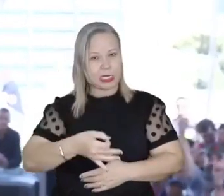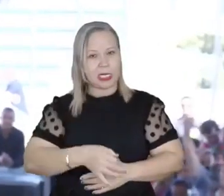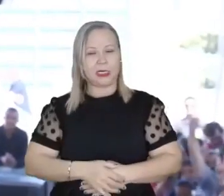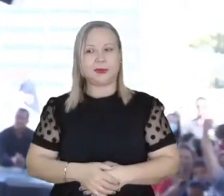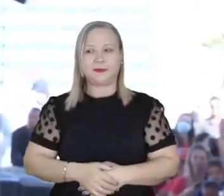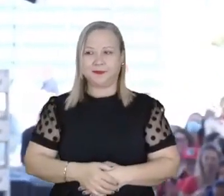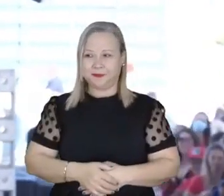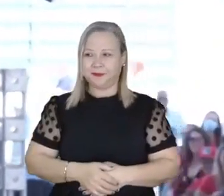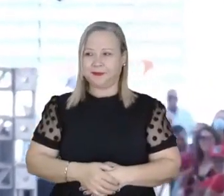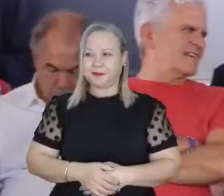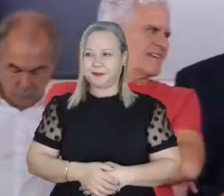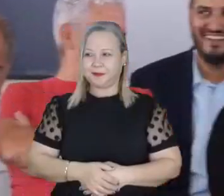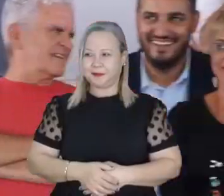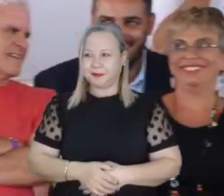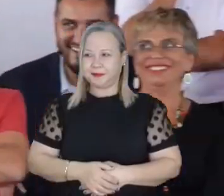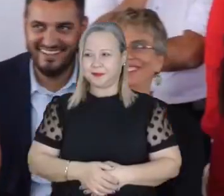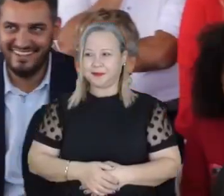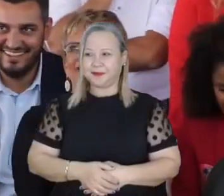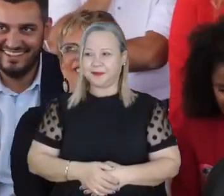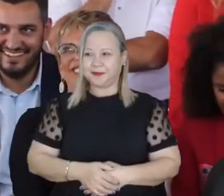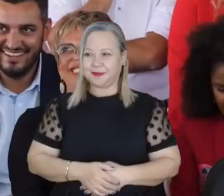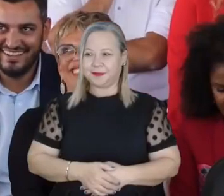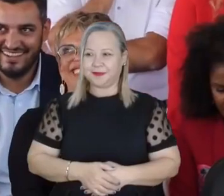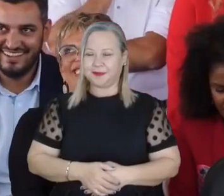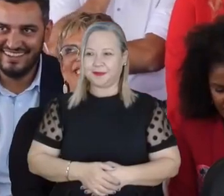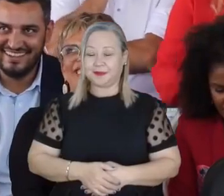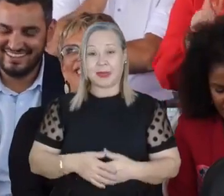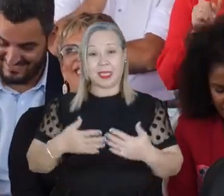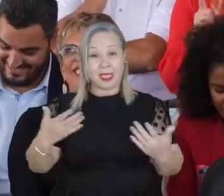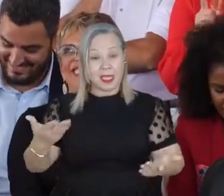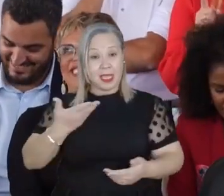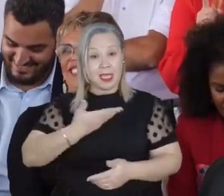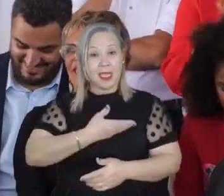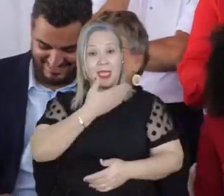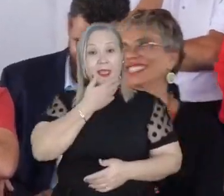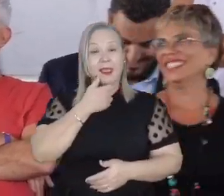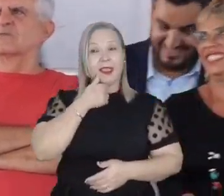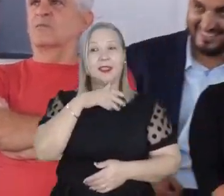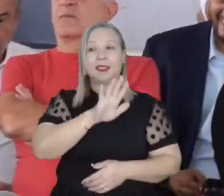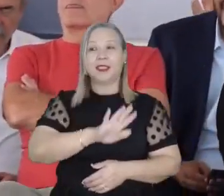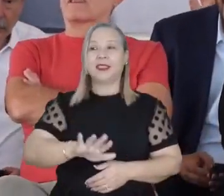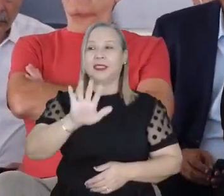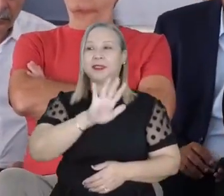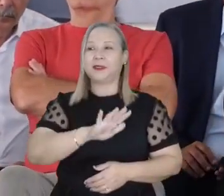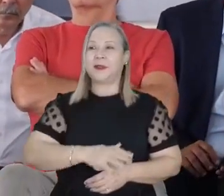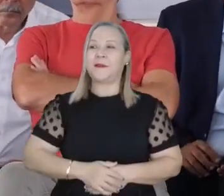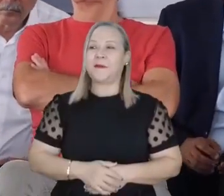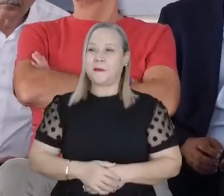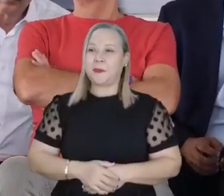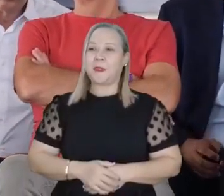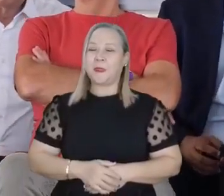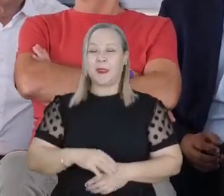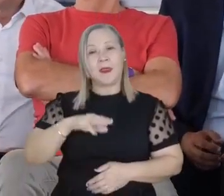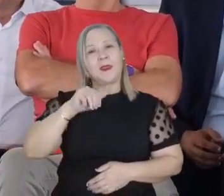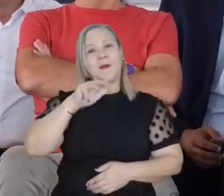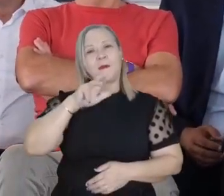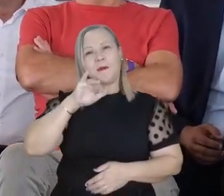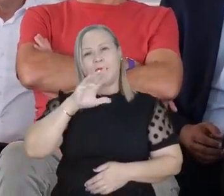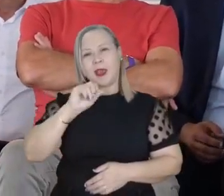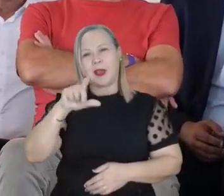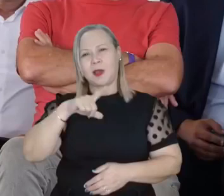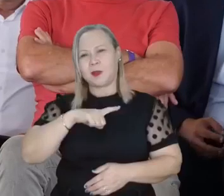Bem, companheiros e companheiras, olha, ô Mário, eu tenho 50 anos de vida